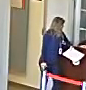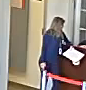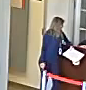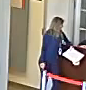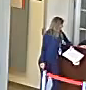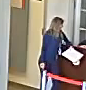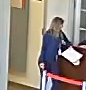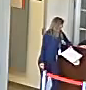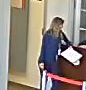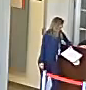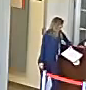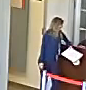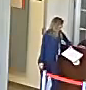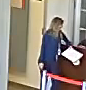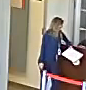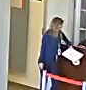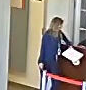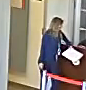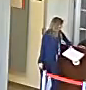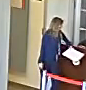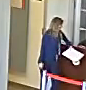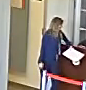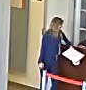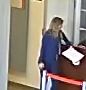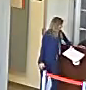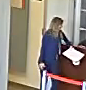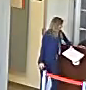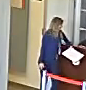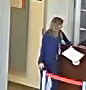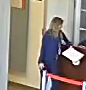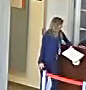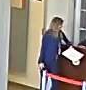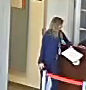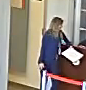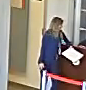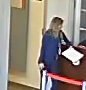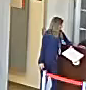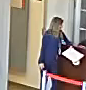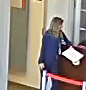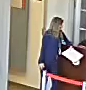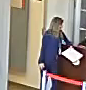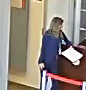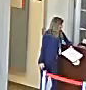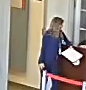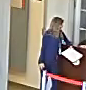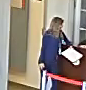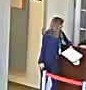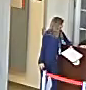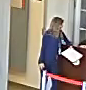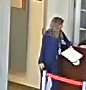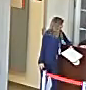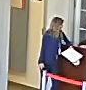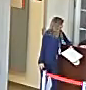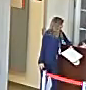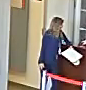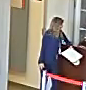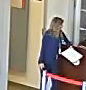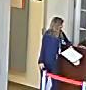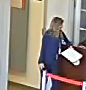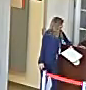Zé Guilherme Professor Cleiton e deputado Betão né companheiro lá do F